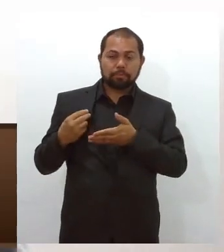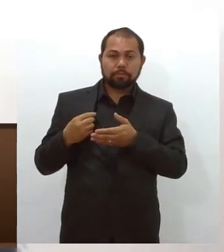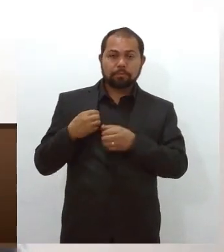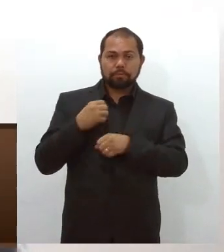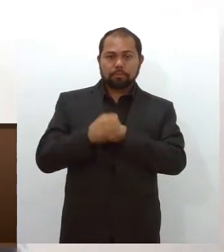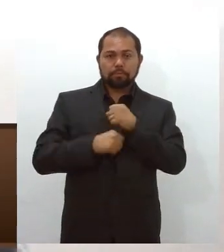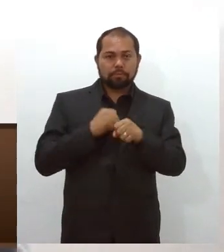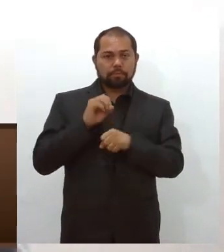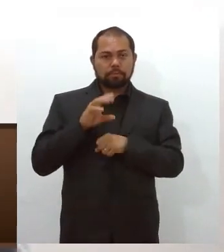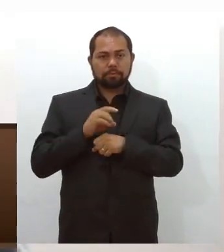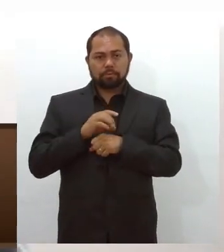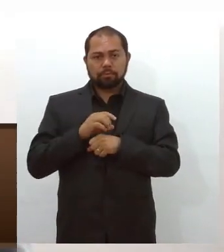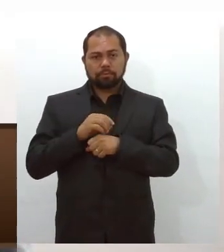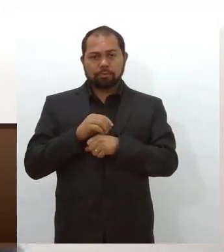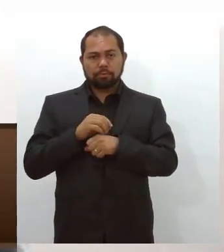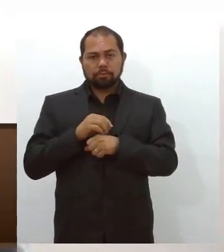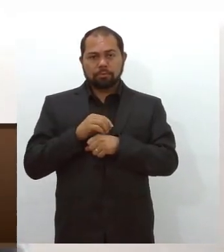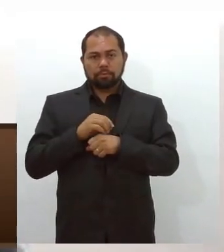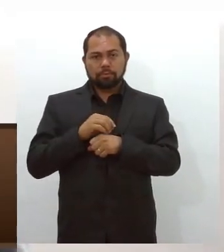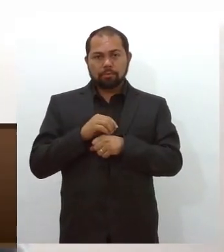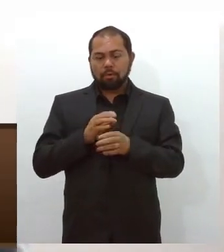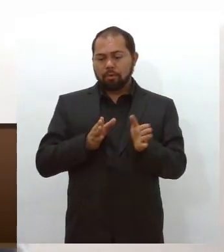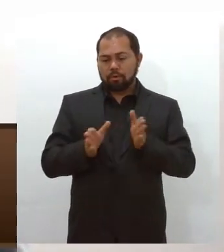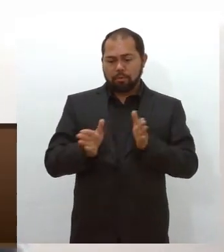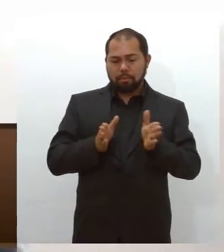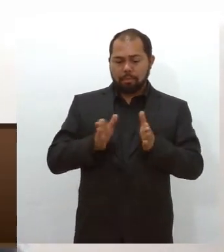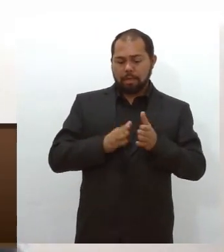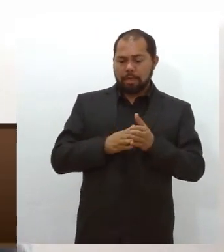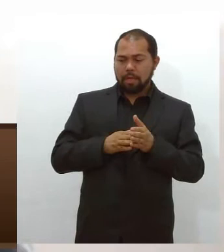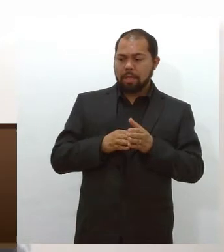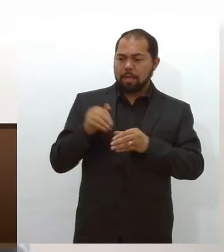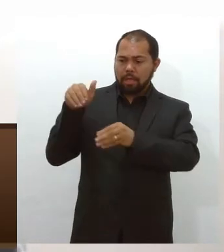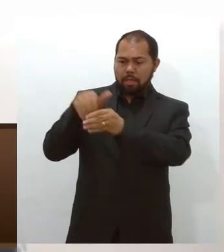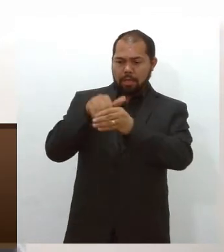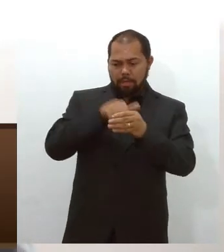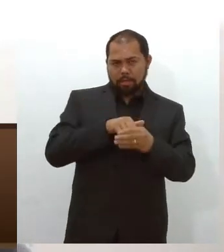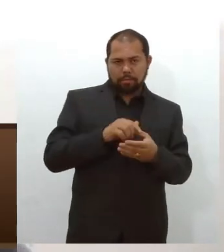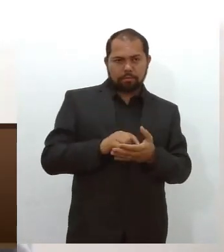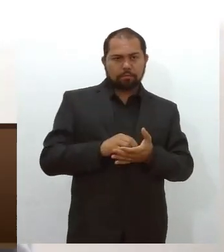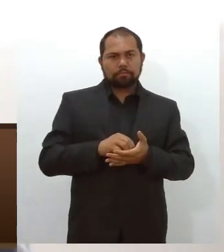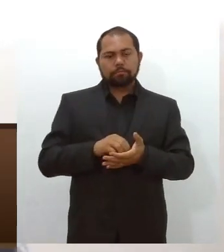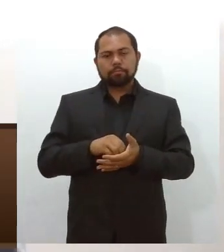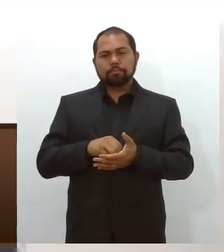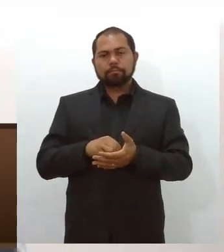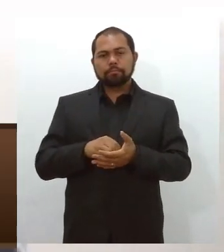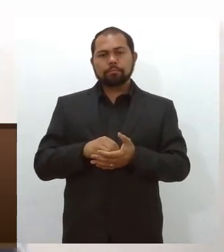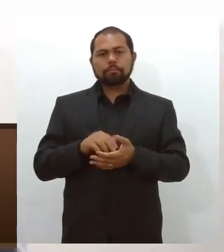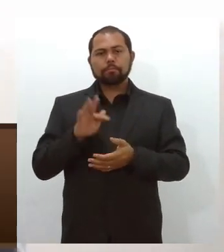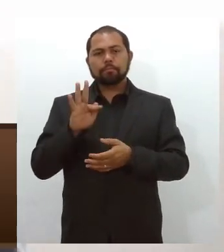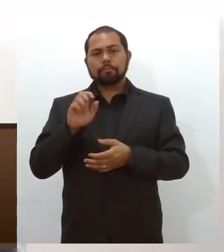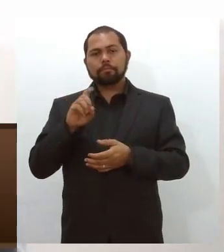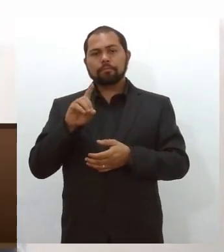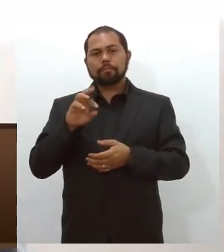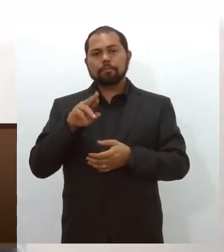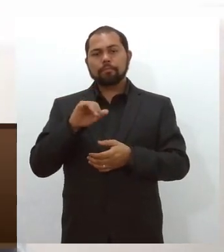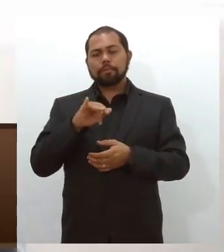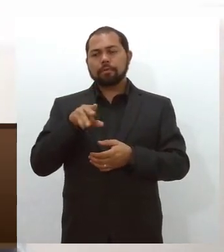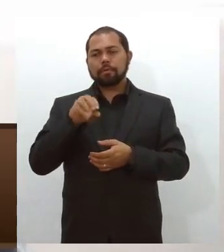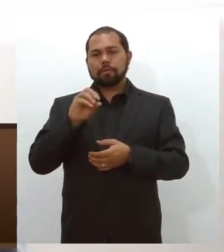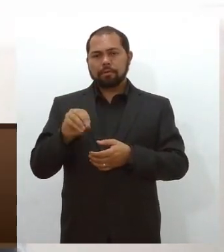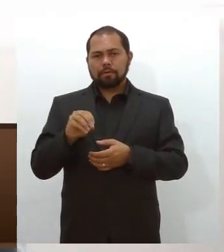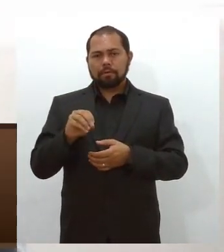o período aí eleitoral e a federação ela se estende após o